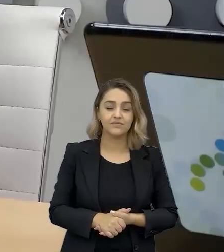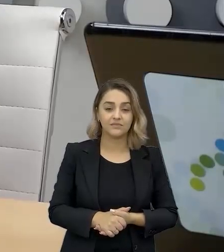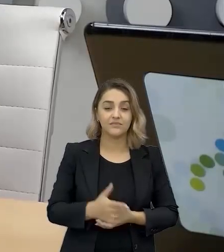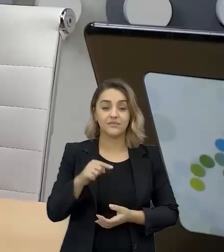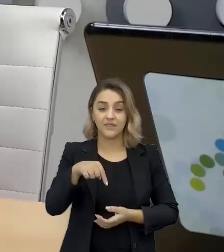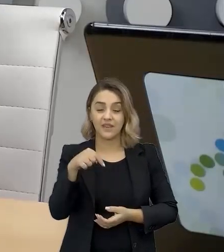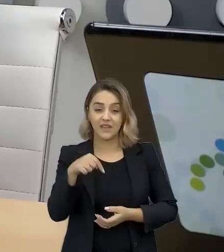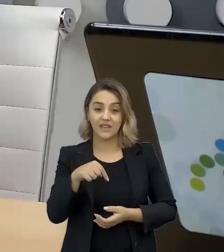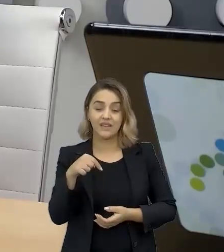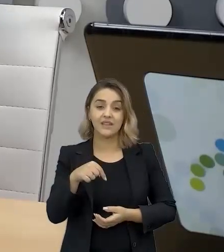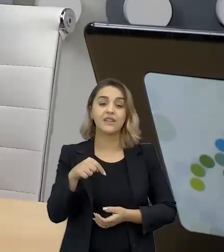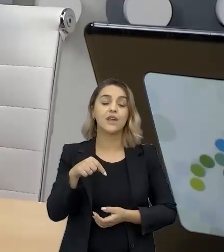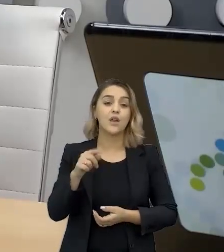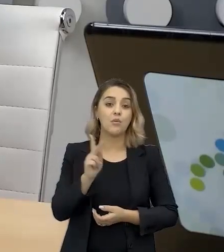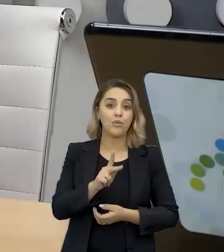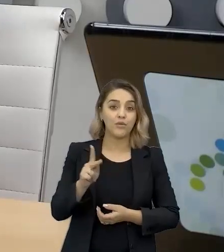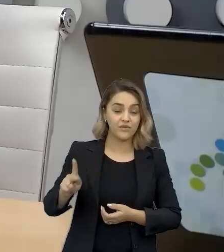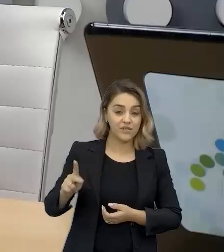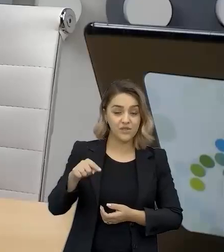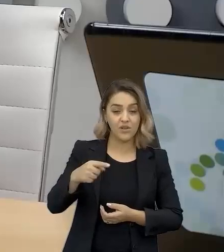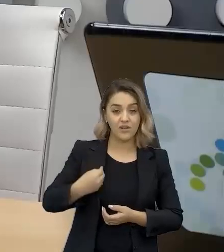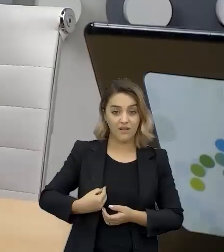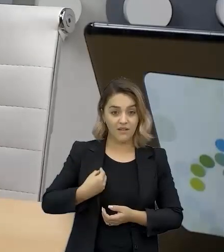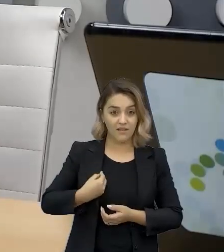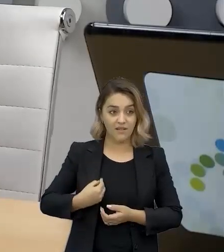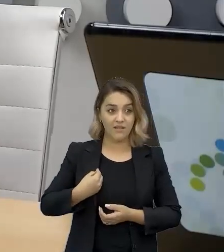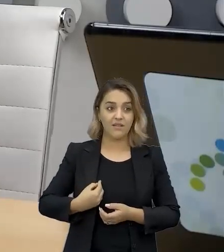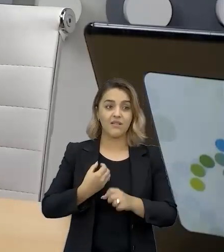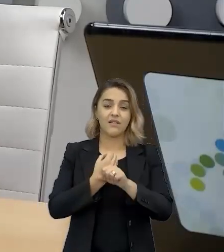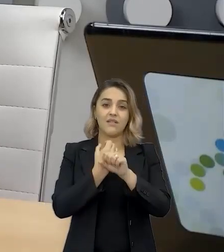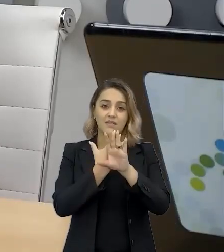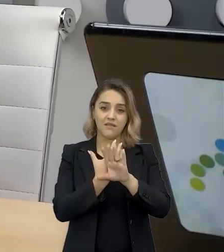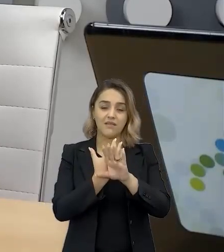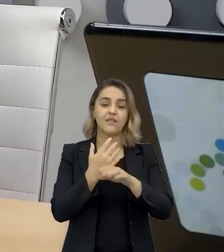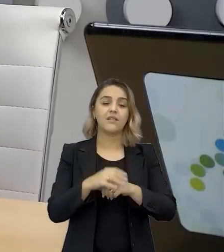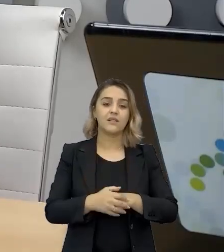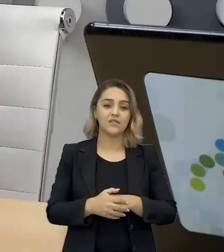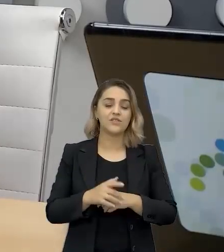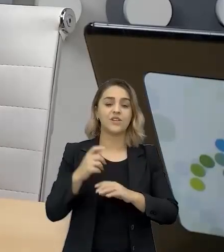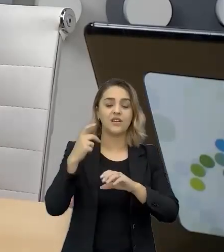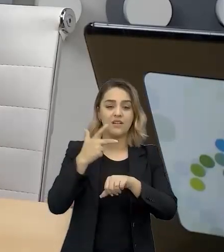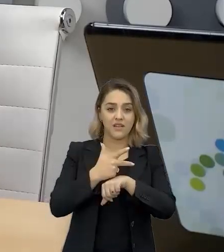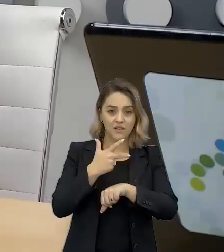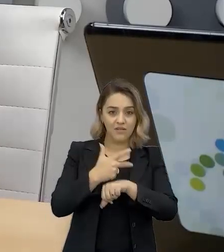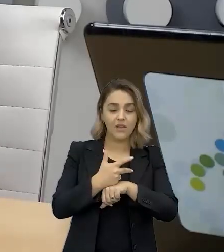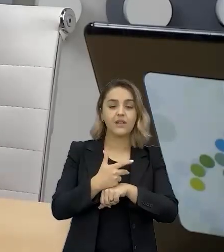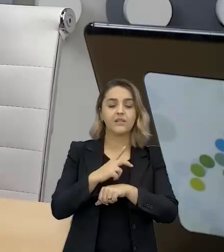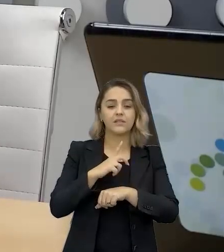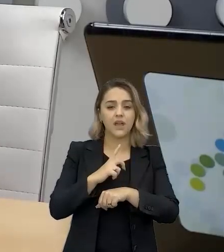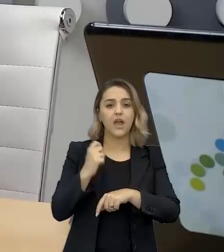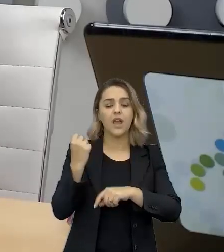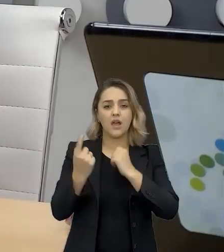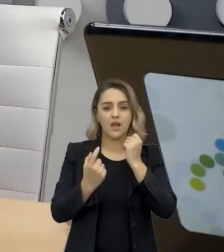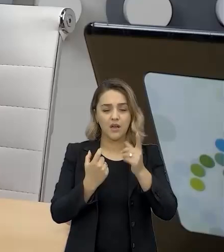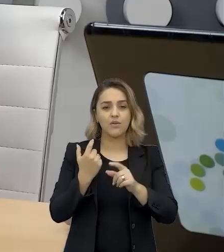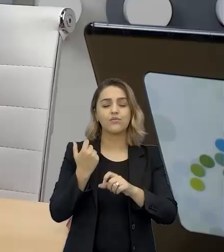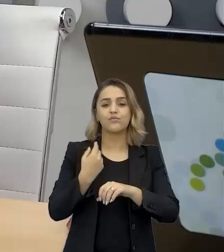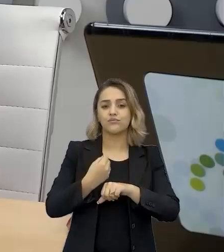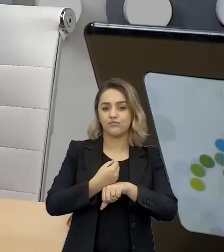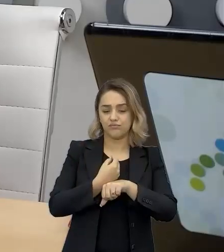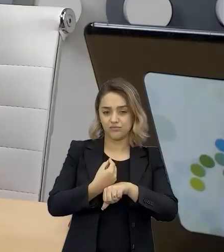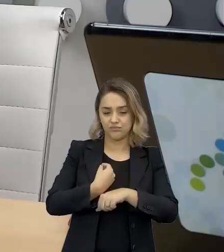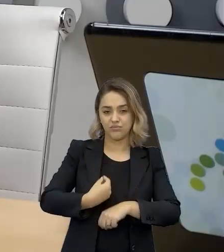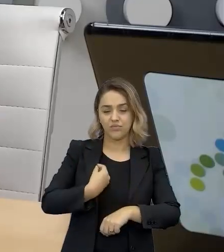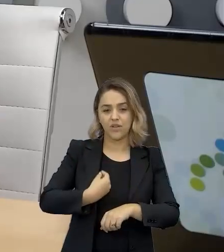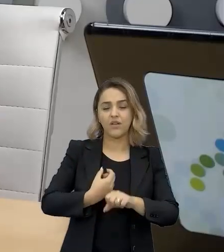o canal do professor, essa aqui é ao vivo. A unidade curricular geralmente são gravadas. Tem algumas ao vivo também, né? Mas aí seria no canal da